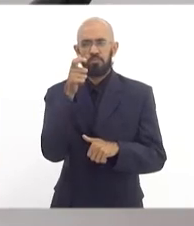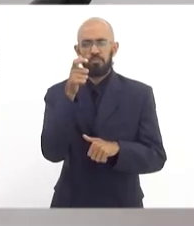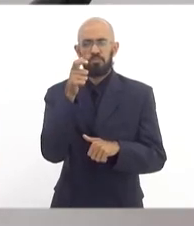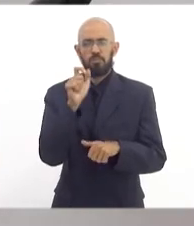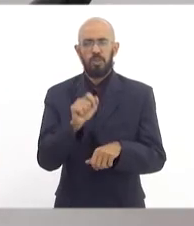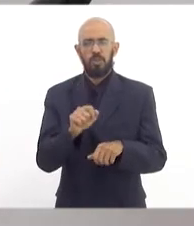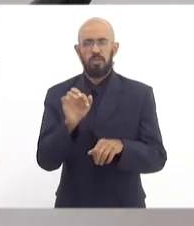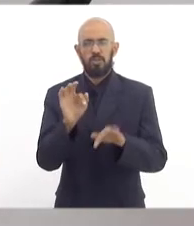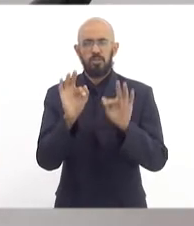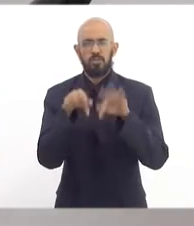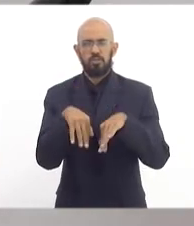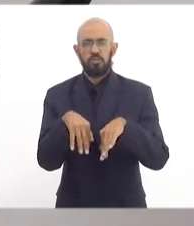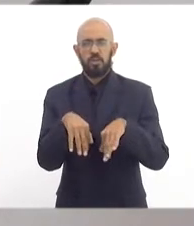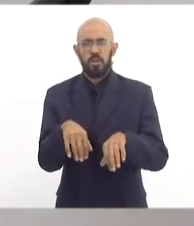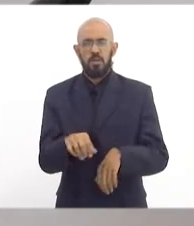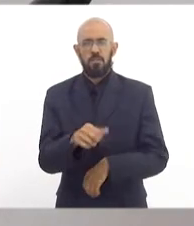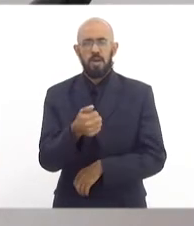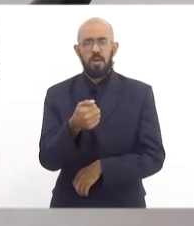12:20